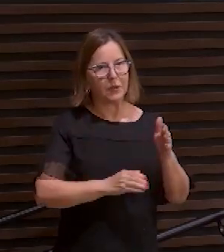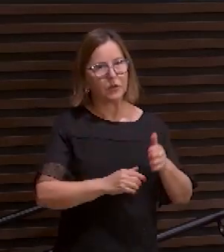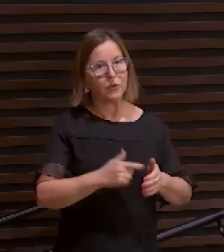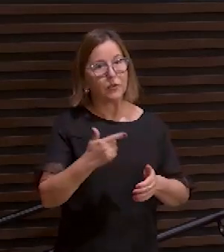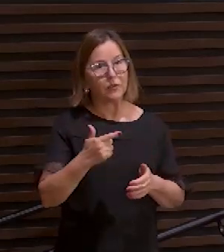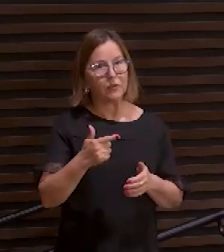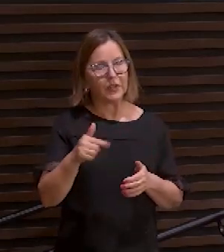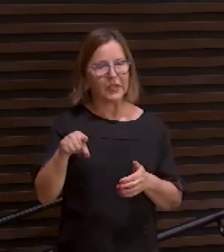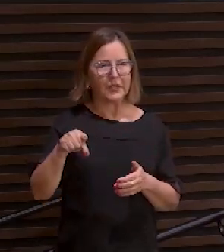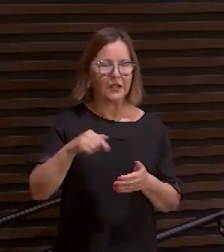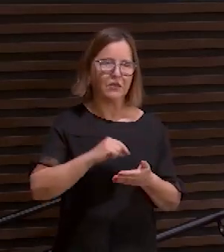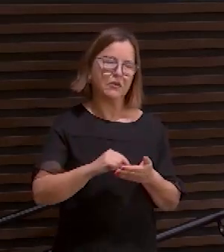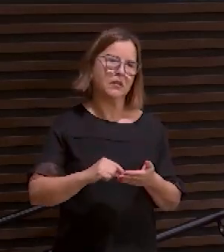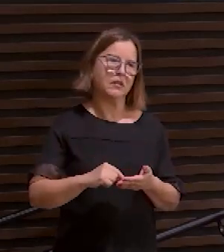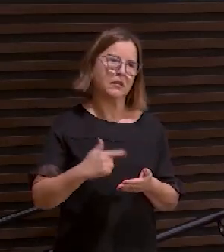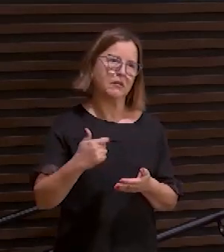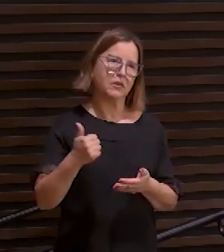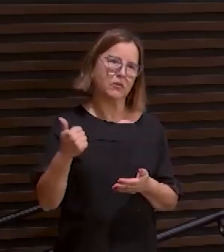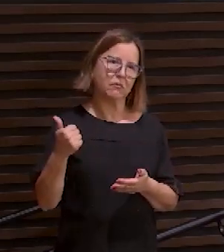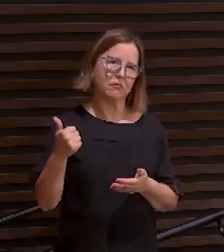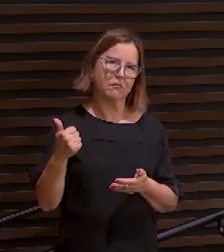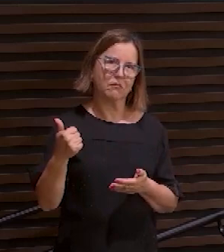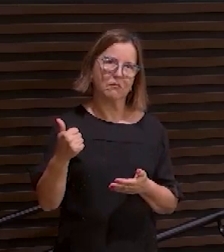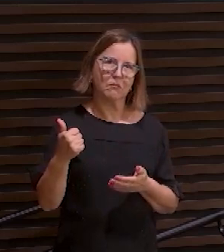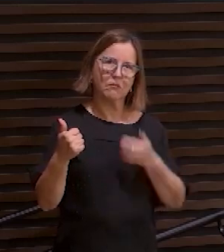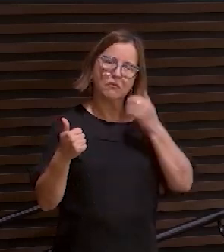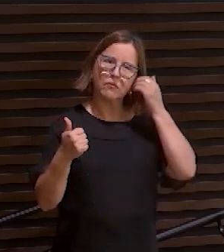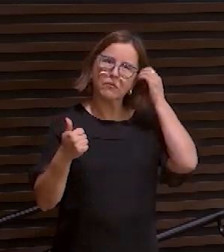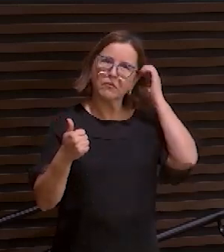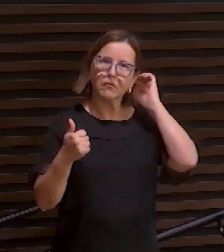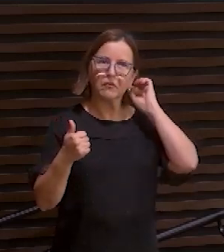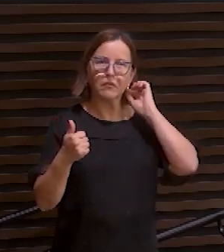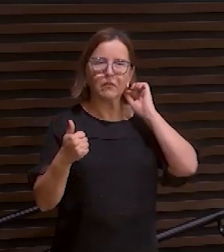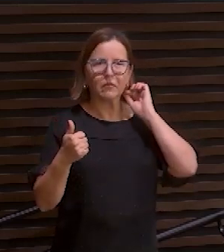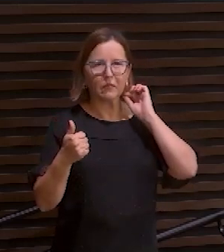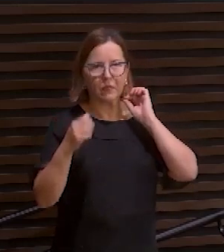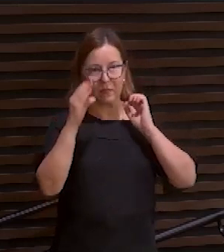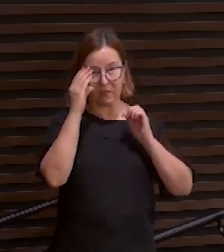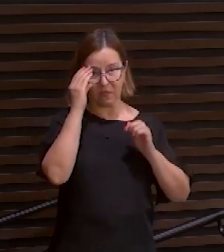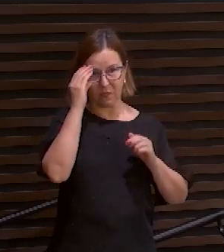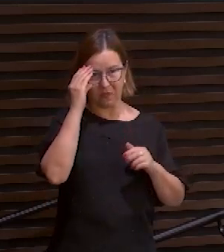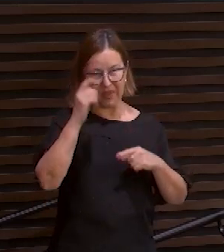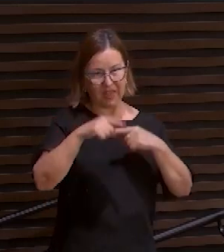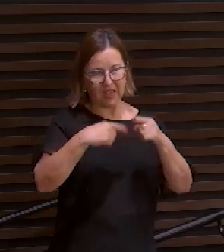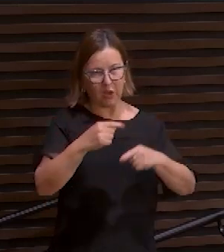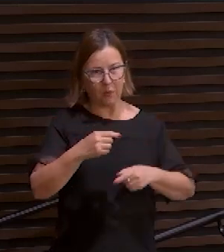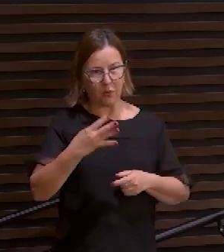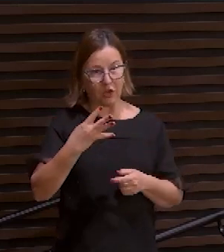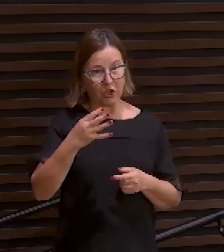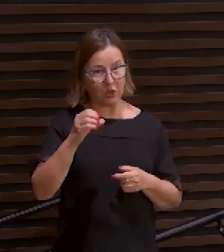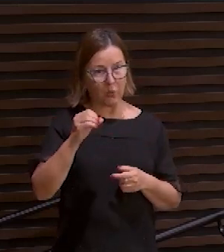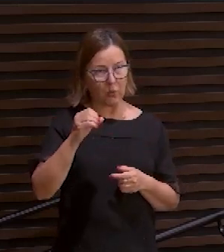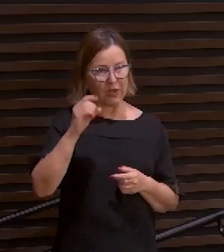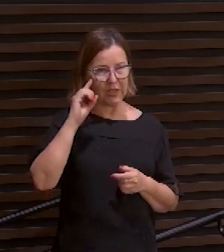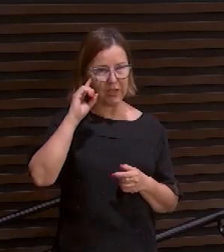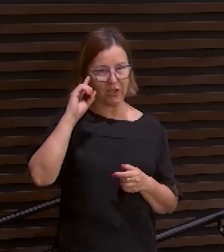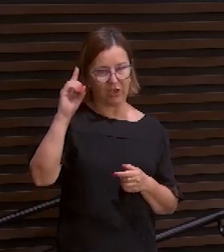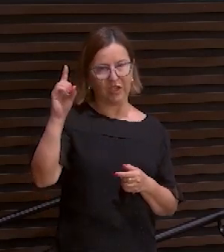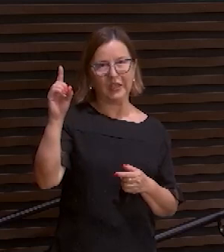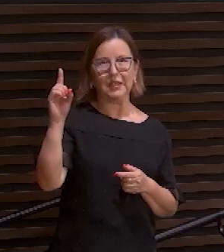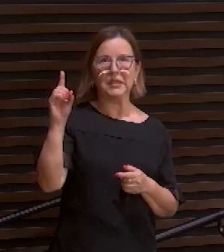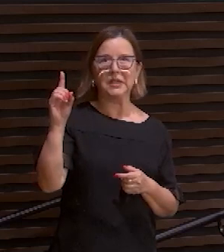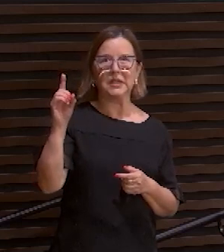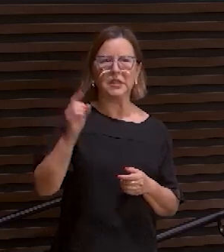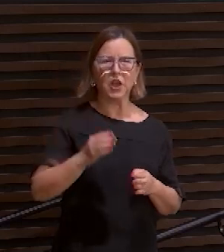27, versículo 21. Depois de algum tempo, 40 dias,